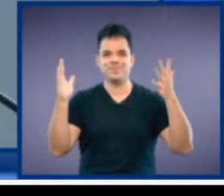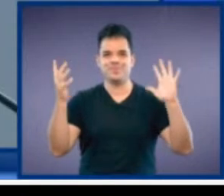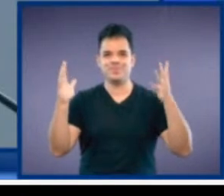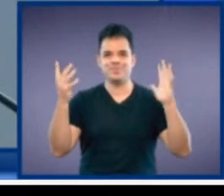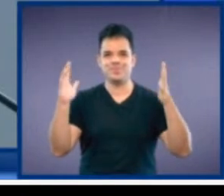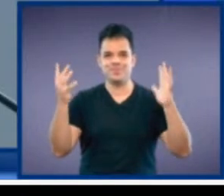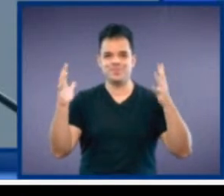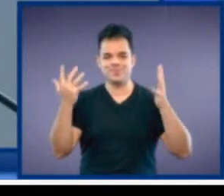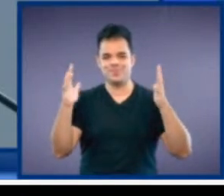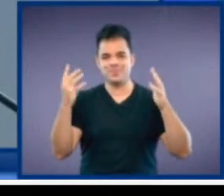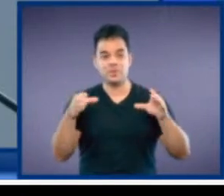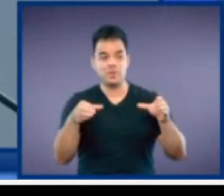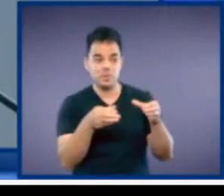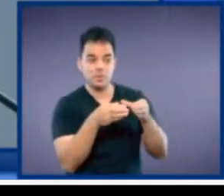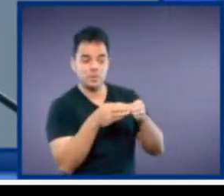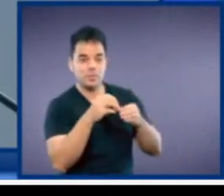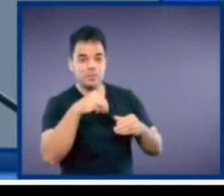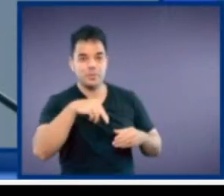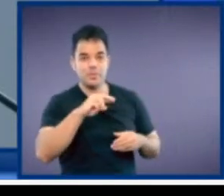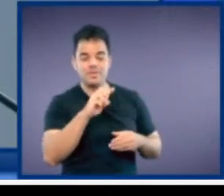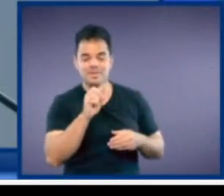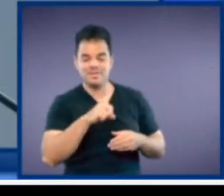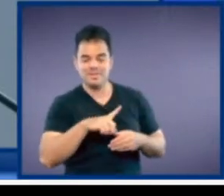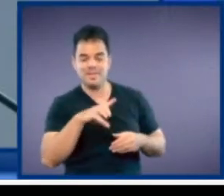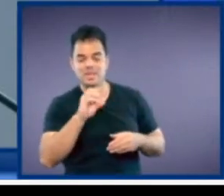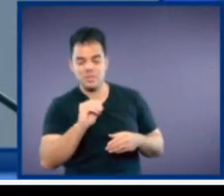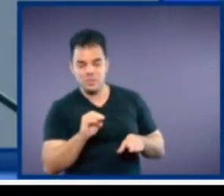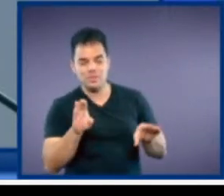à equipe do Montezano no BNDES, do Fábio,